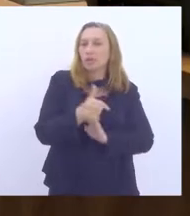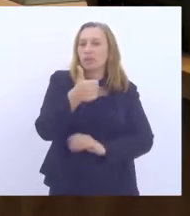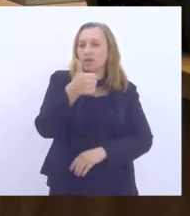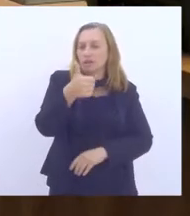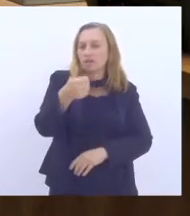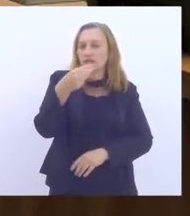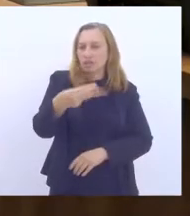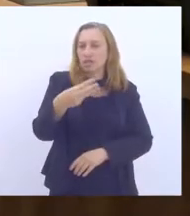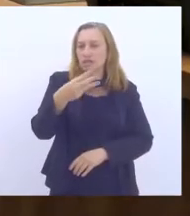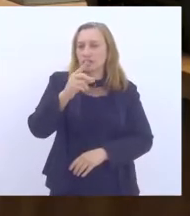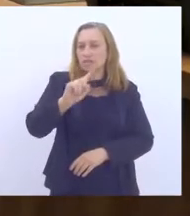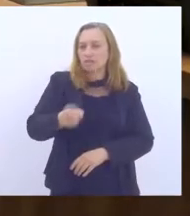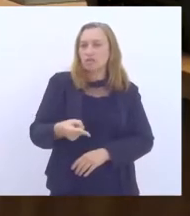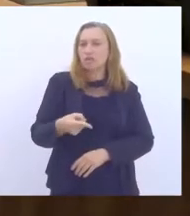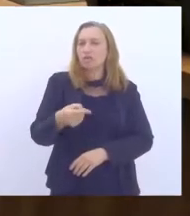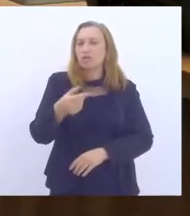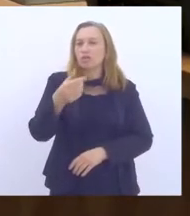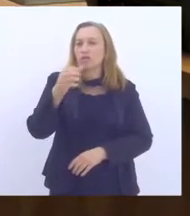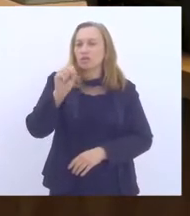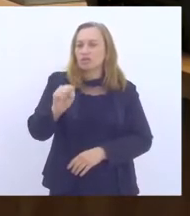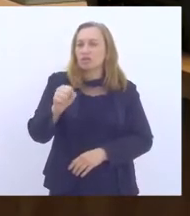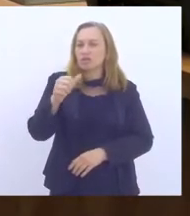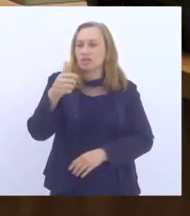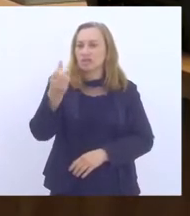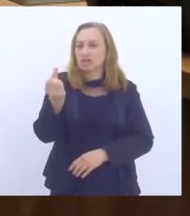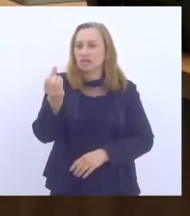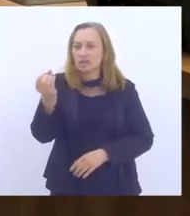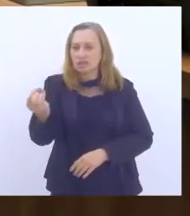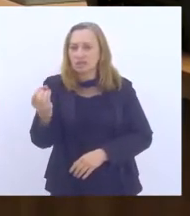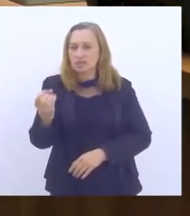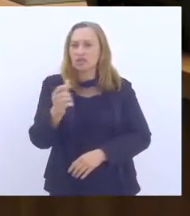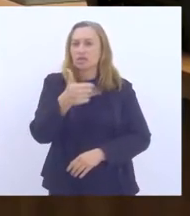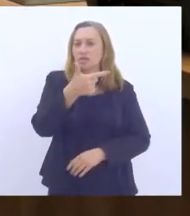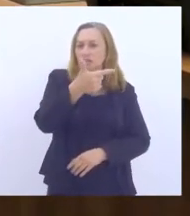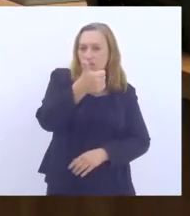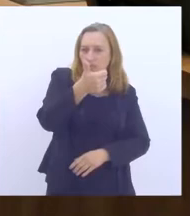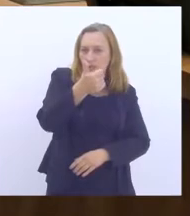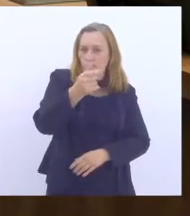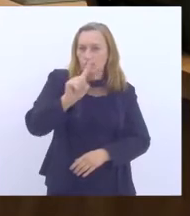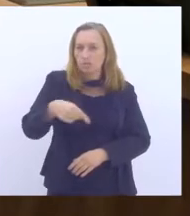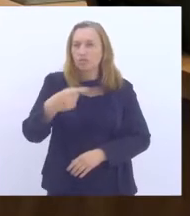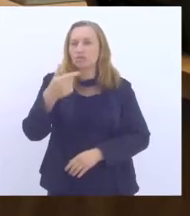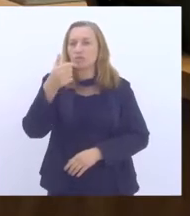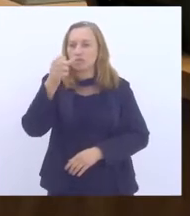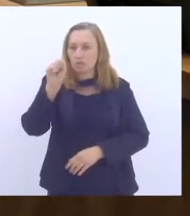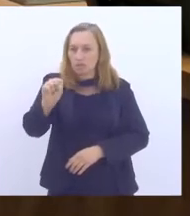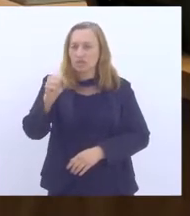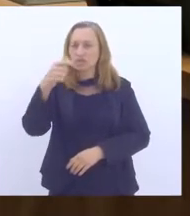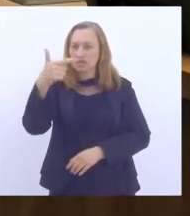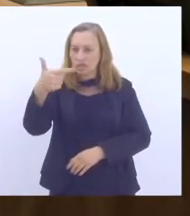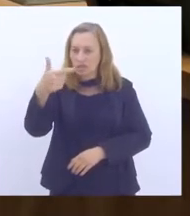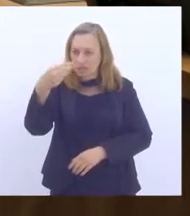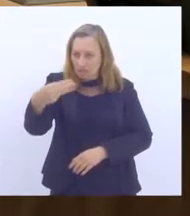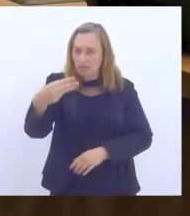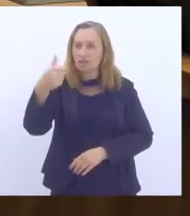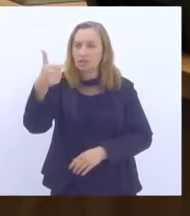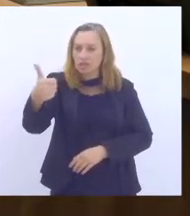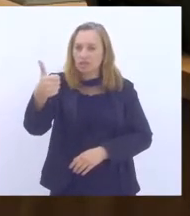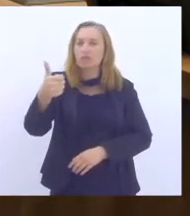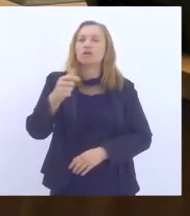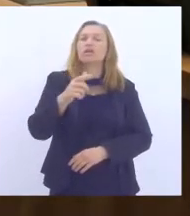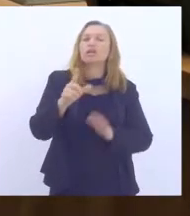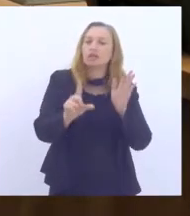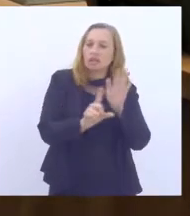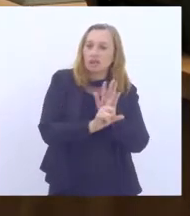13.860 desculpe senhor presidente A Lei 12831 e a lei